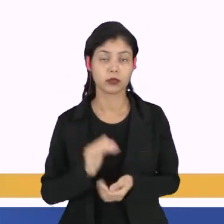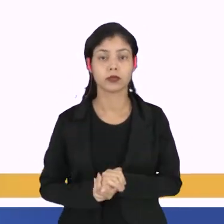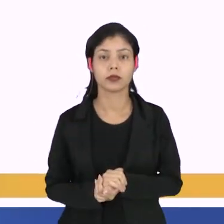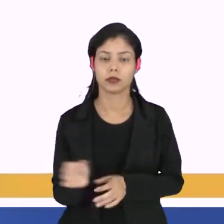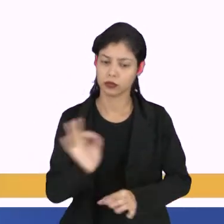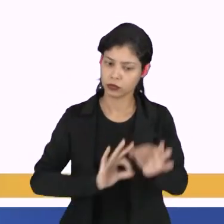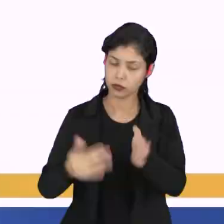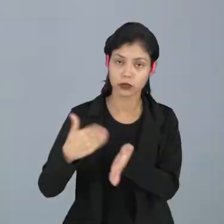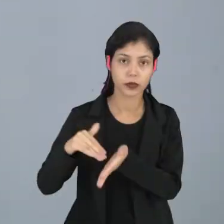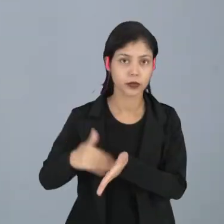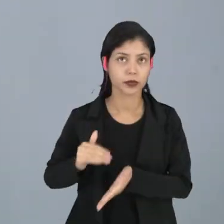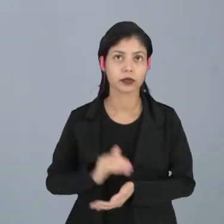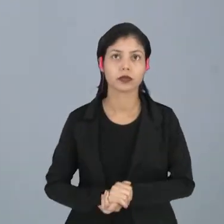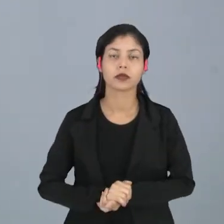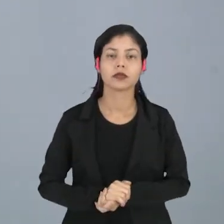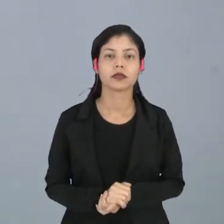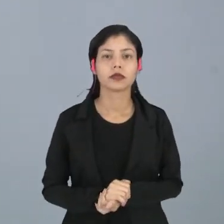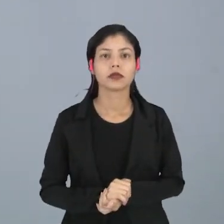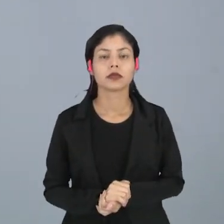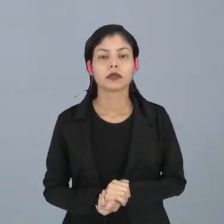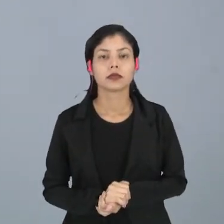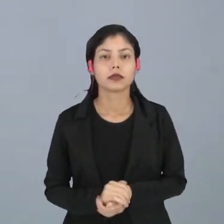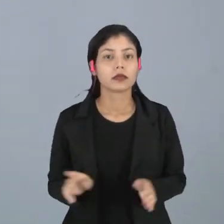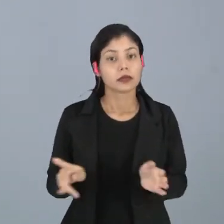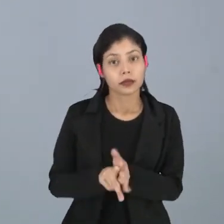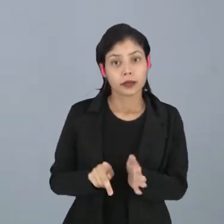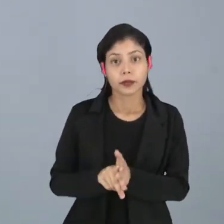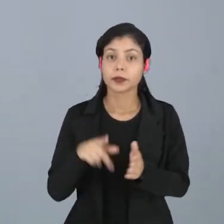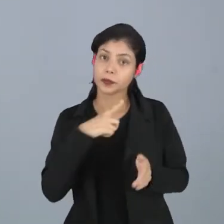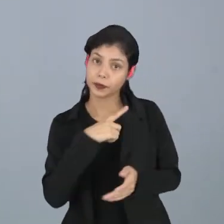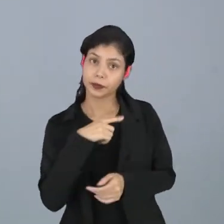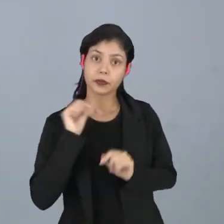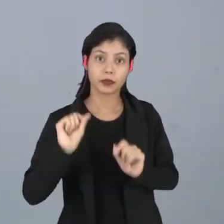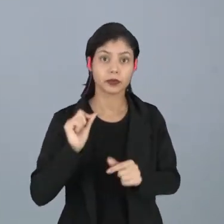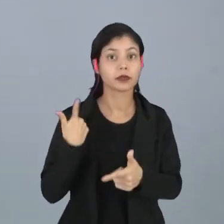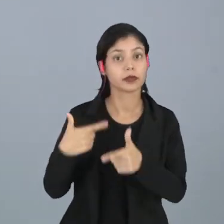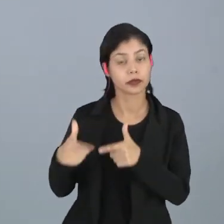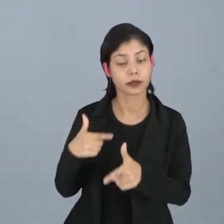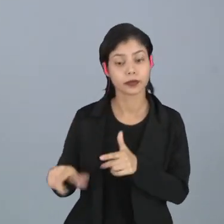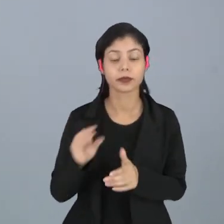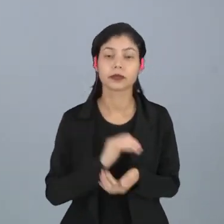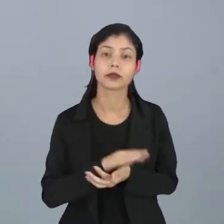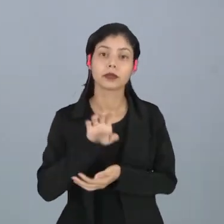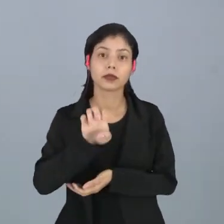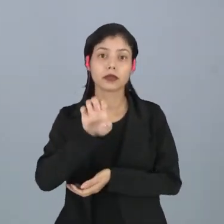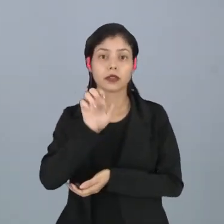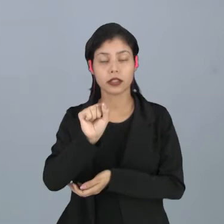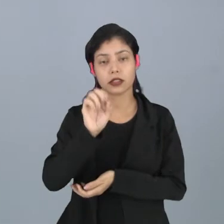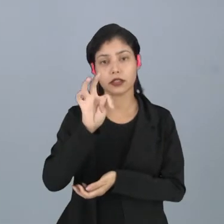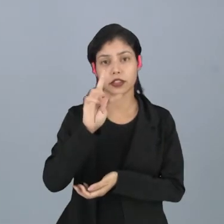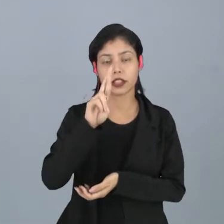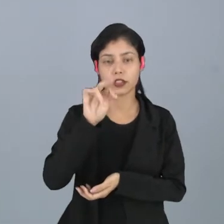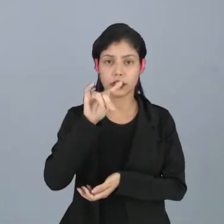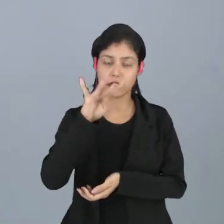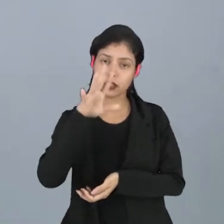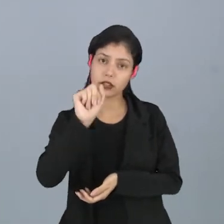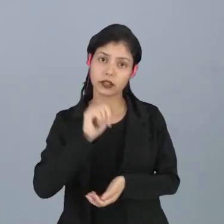área administrativa. Isso é uma peculiaridade de quem se trabalha com a estatística. Na verdade, ela vai